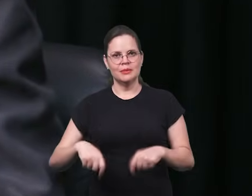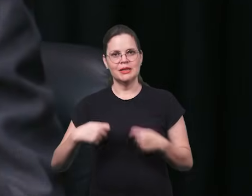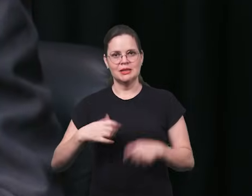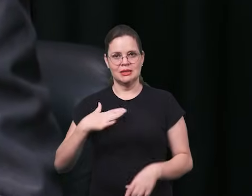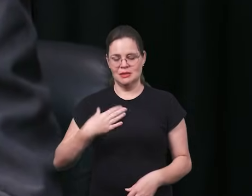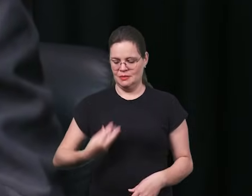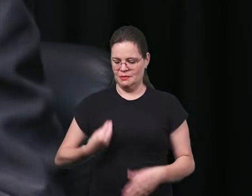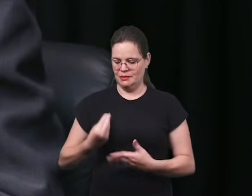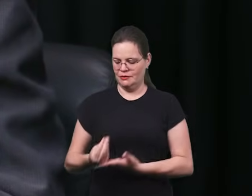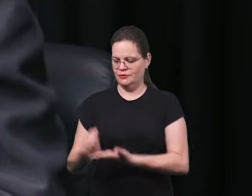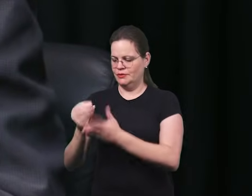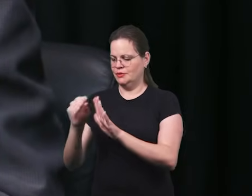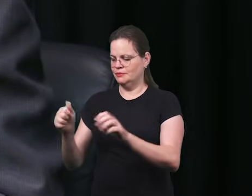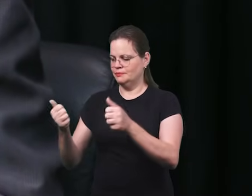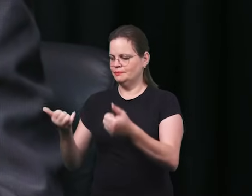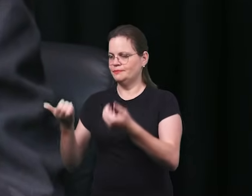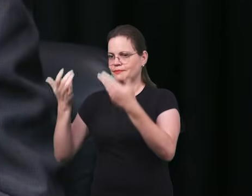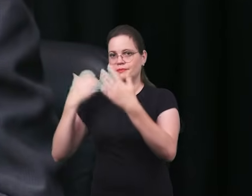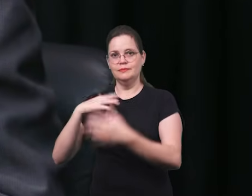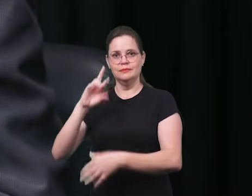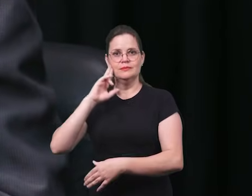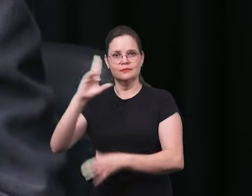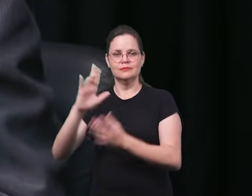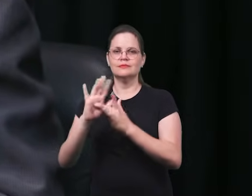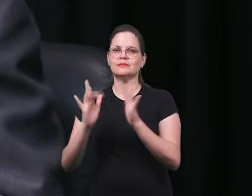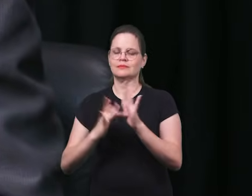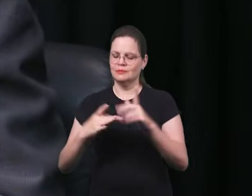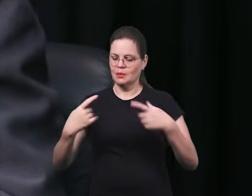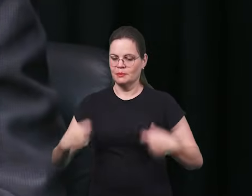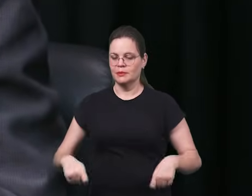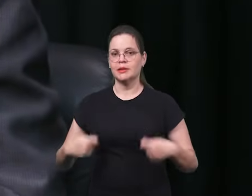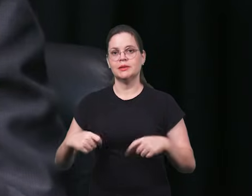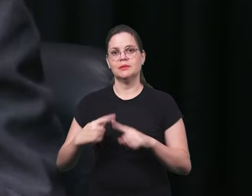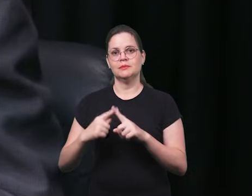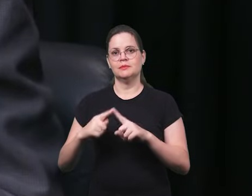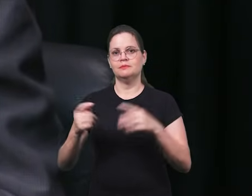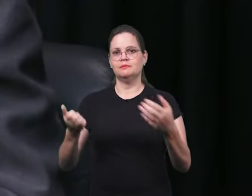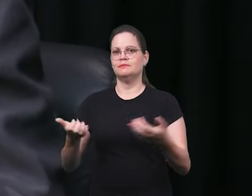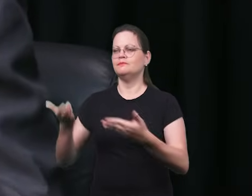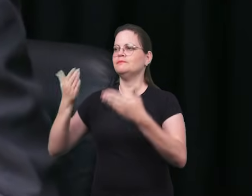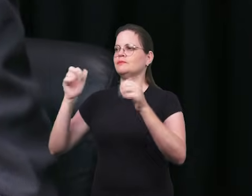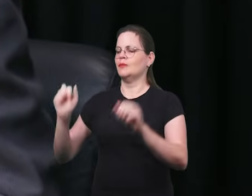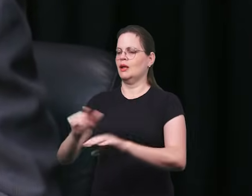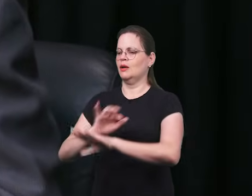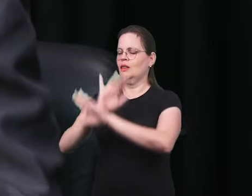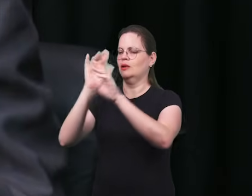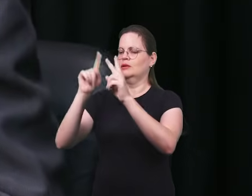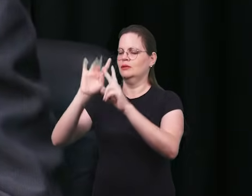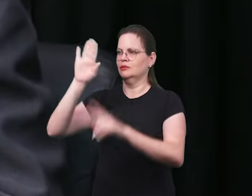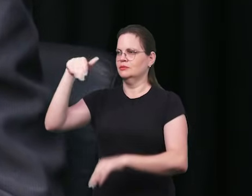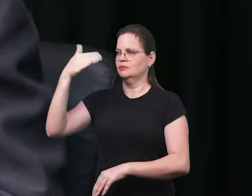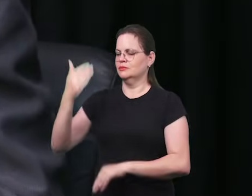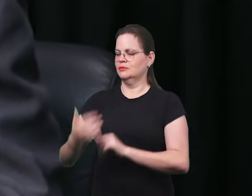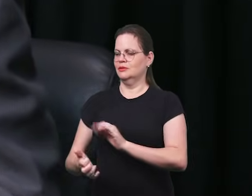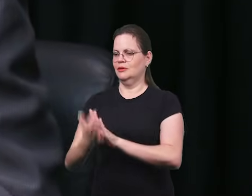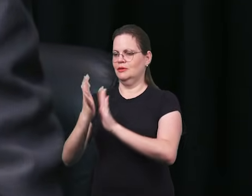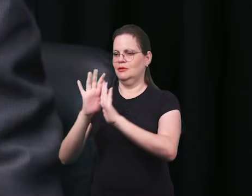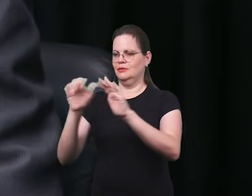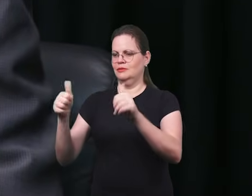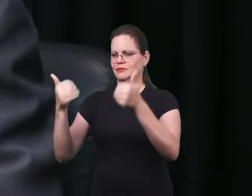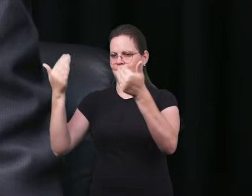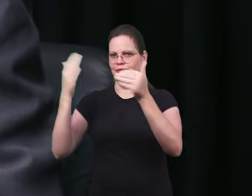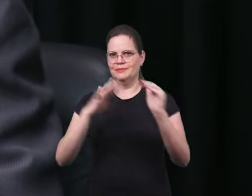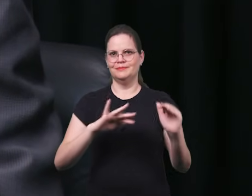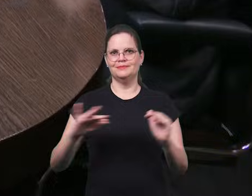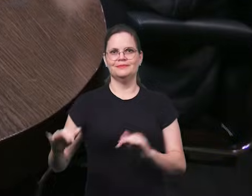em adoração, em glorificação ao nome do Senhor, porque é a Ele toda a honra, toda a glória e todo o